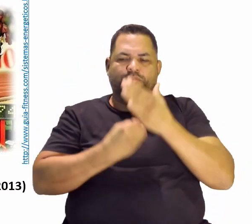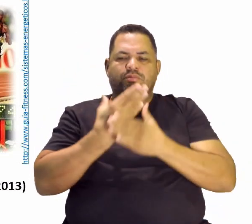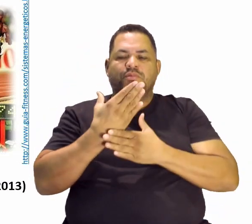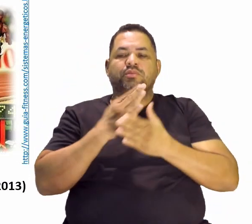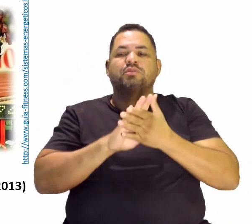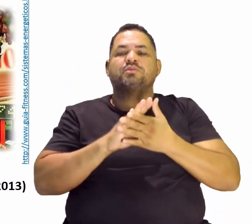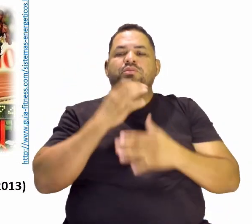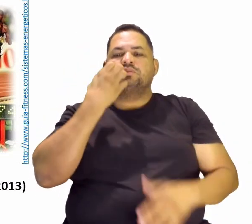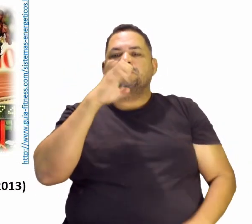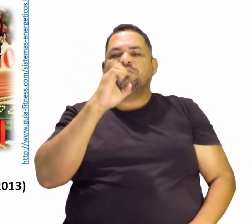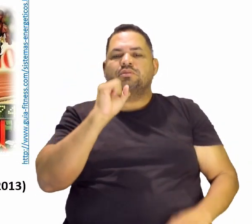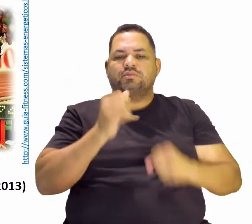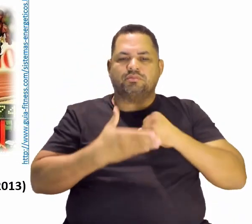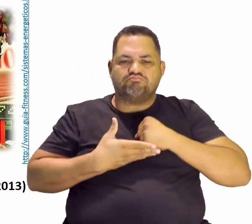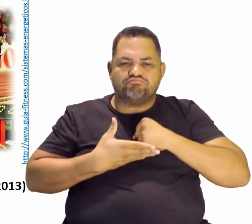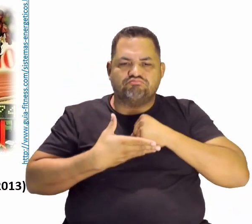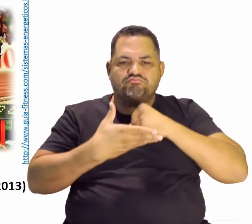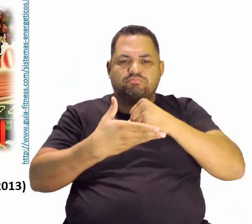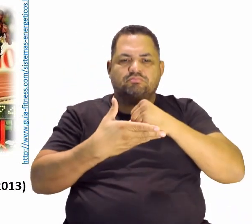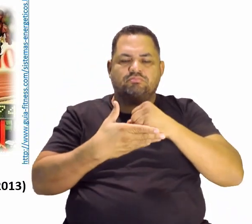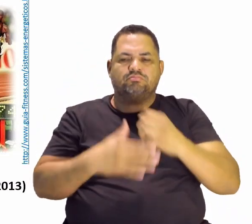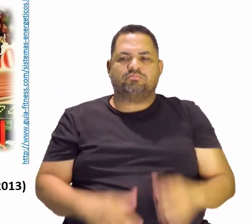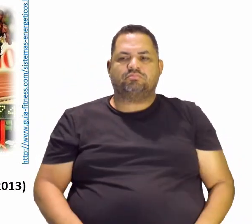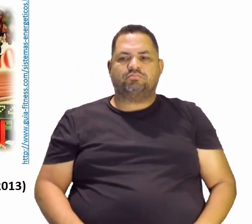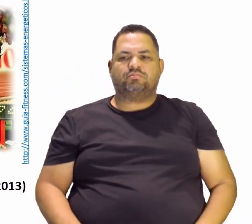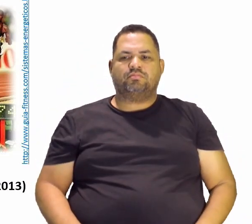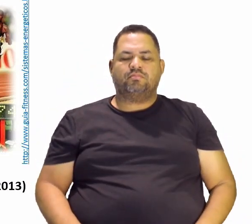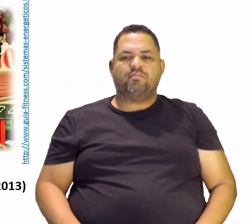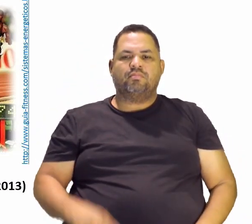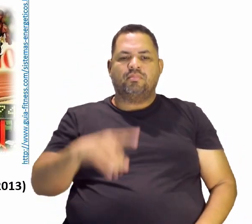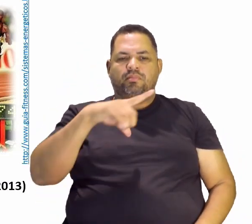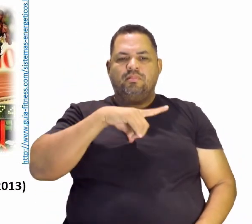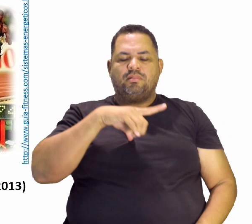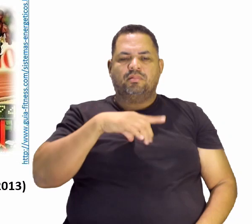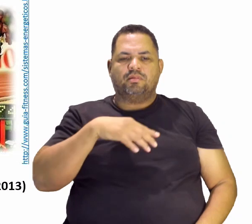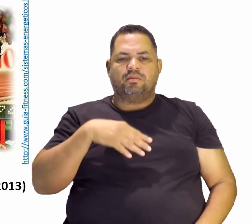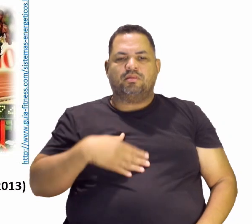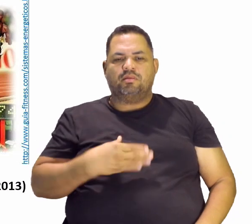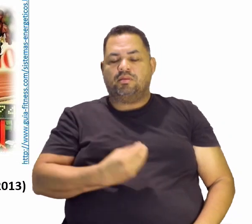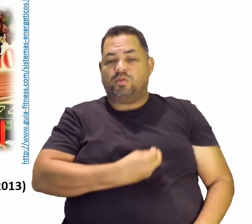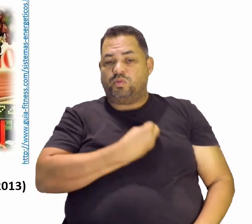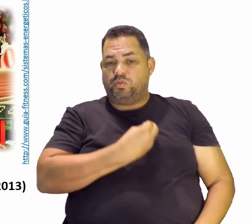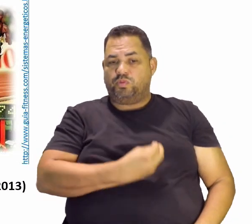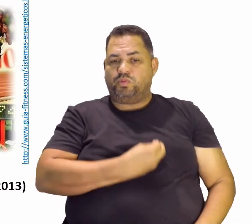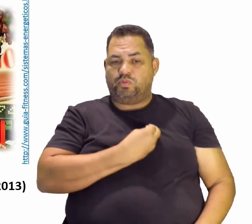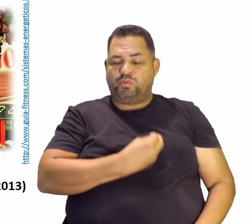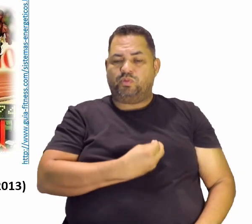eu sustento por mais tempo aí, tá? Então, se eu tenho essa presença aí